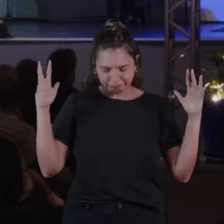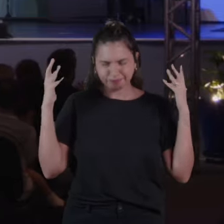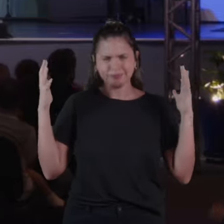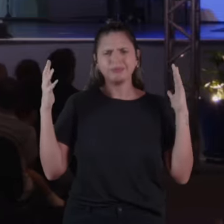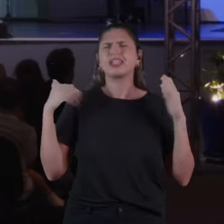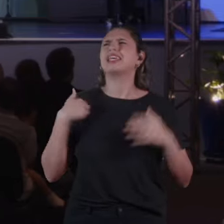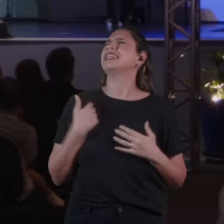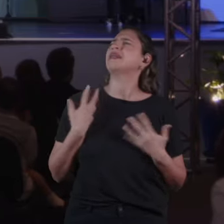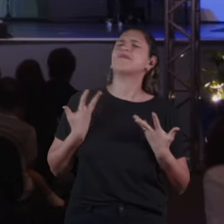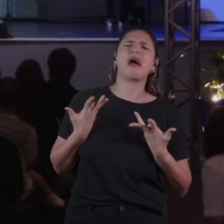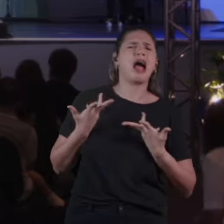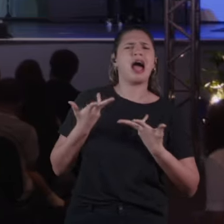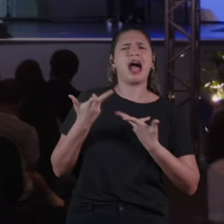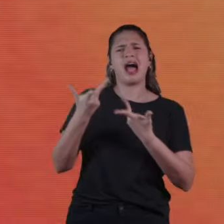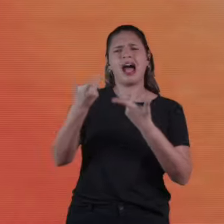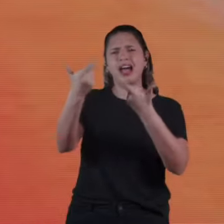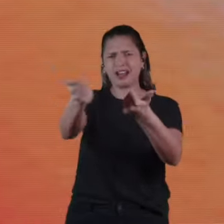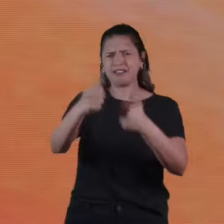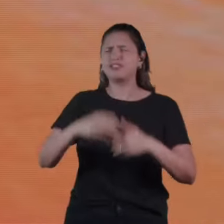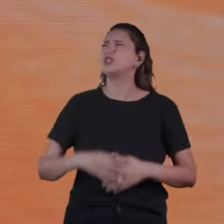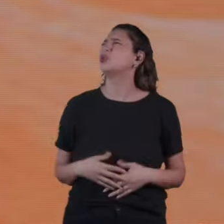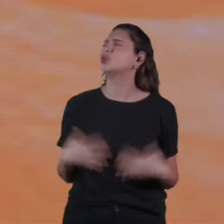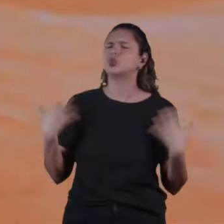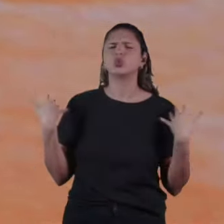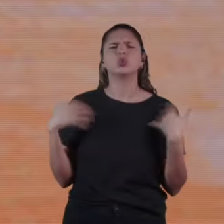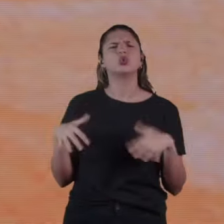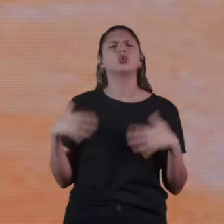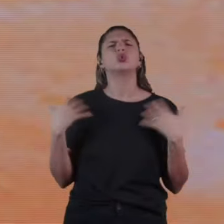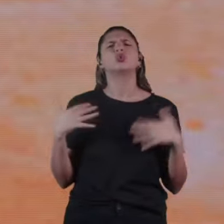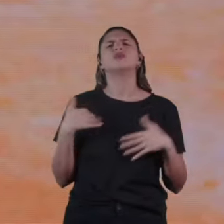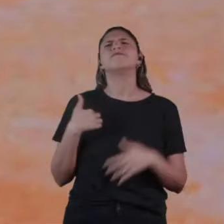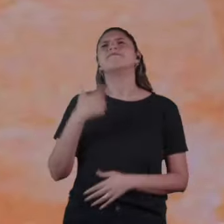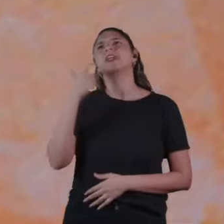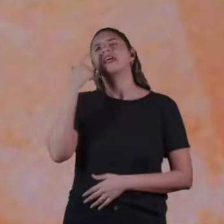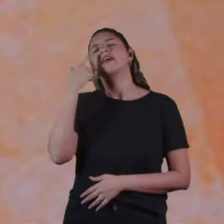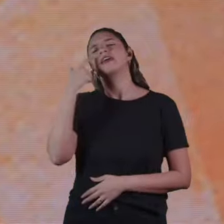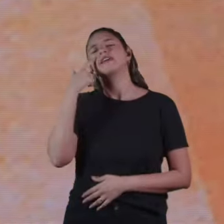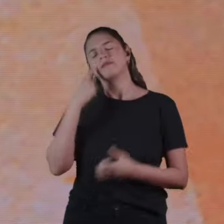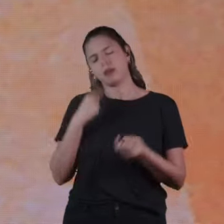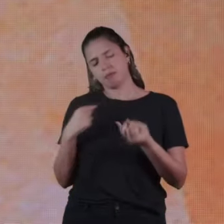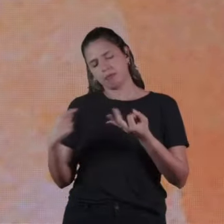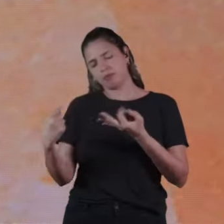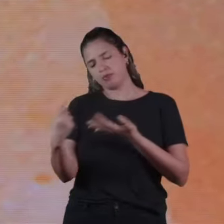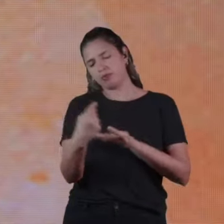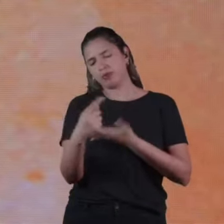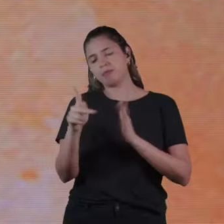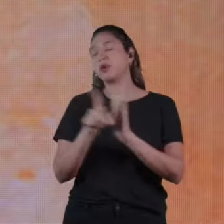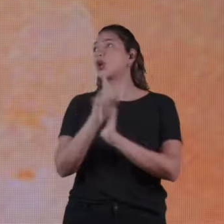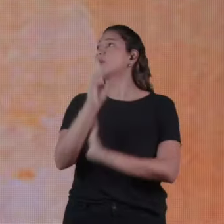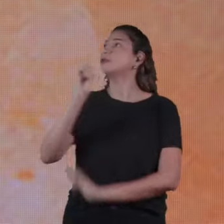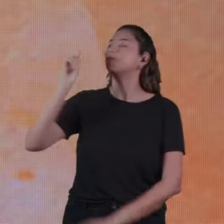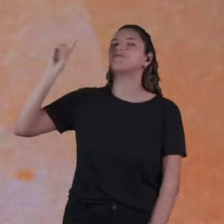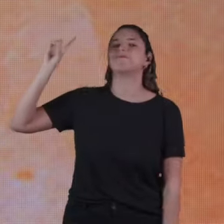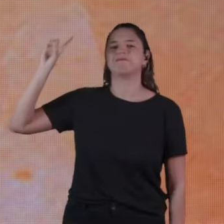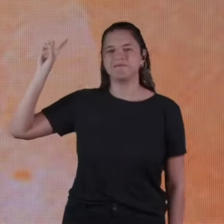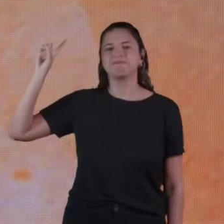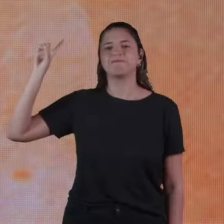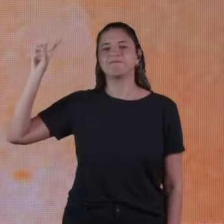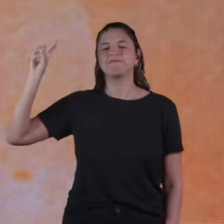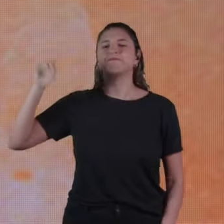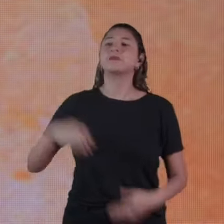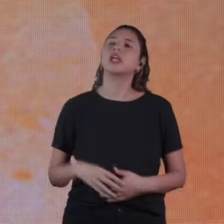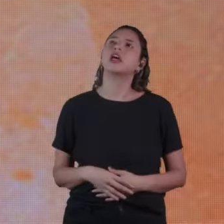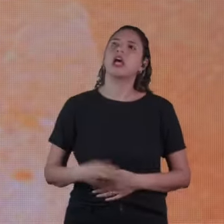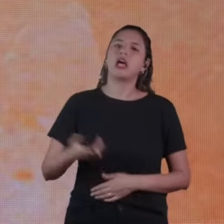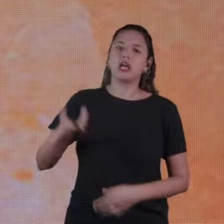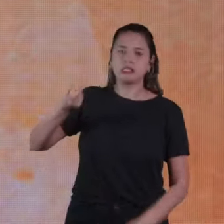Que coisa tremenda, que coisa maravilhosa é olhar para os atributos de Deus. Há algumas semanas